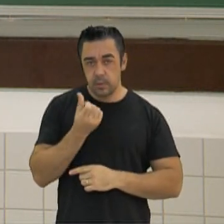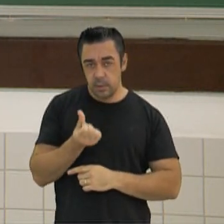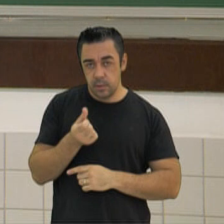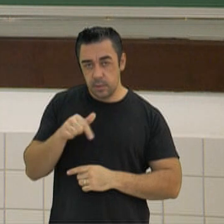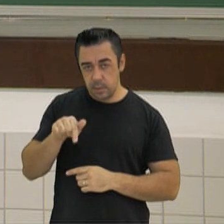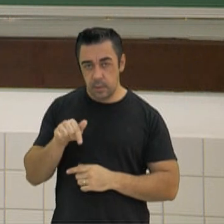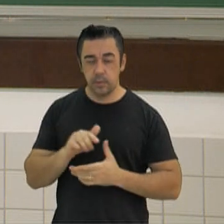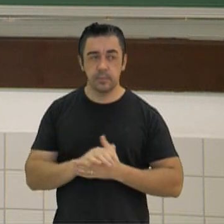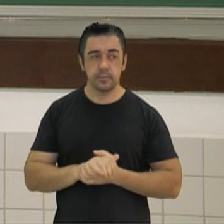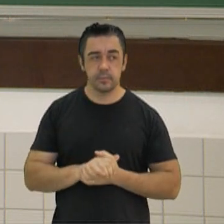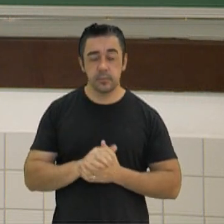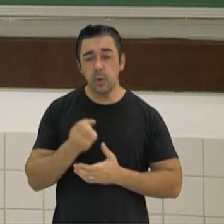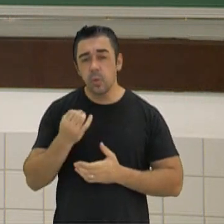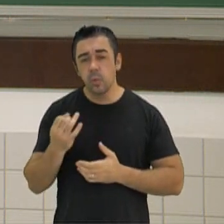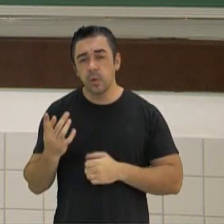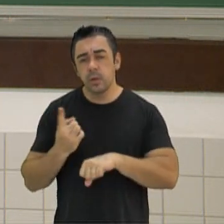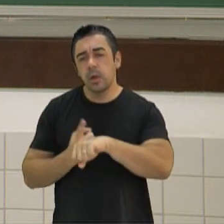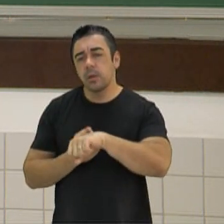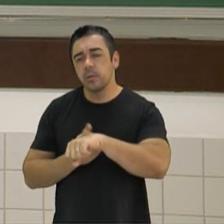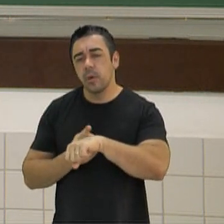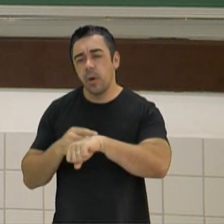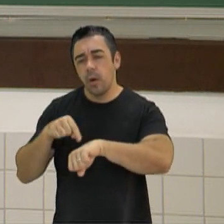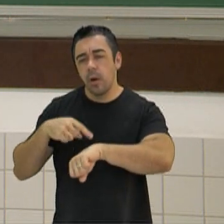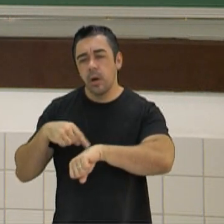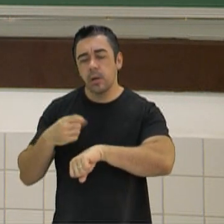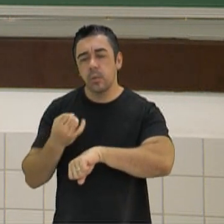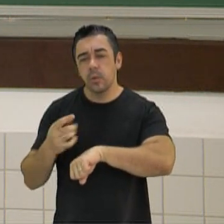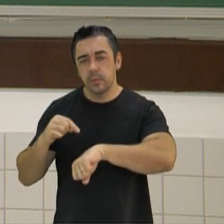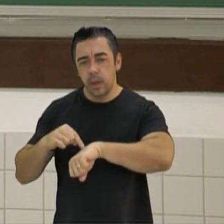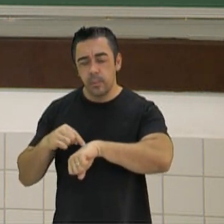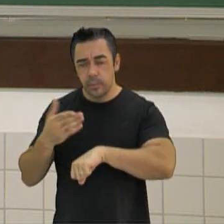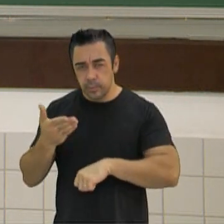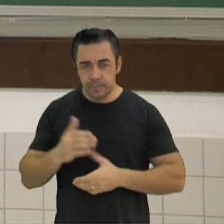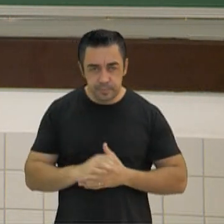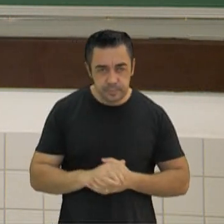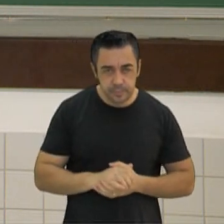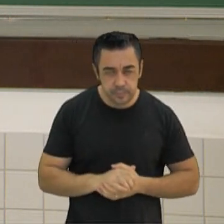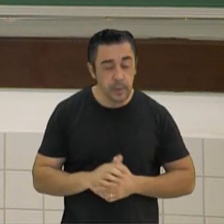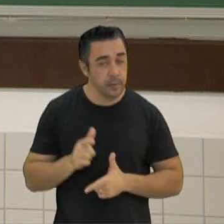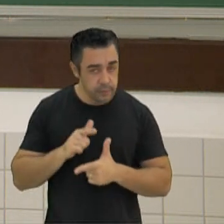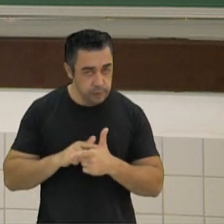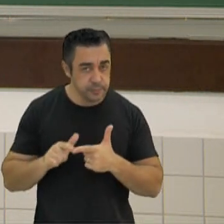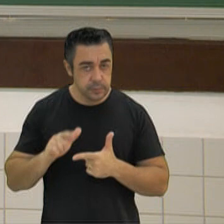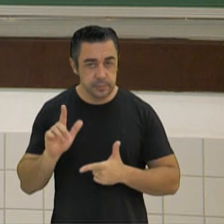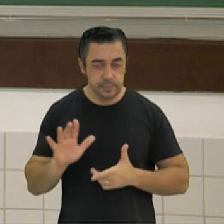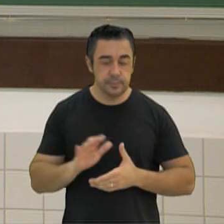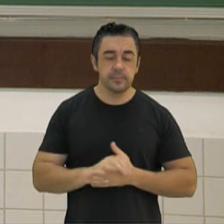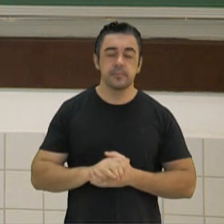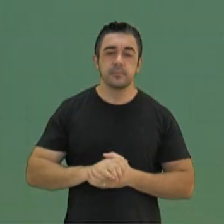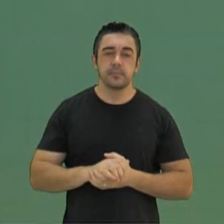1167 são quantas horas e quantos minutos isso aí. Então, nós fazemos a divisão aqui.